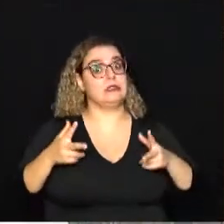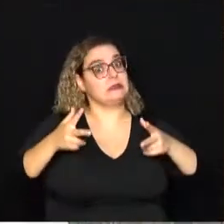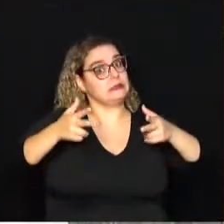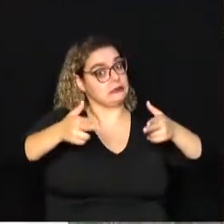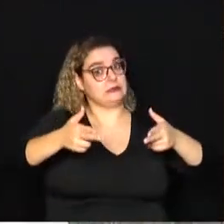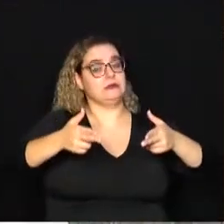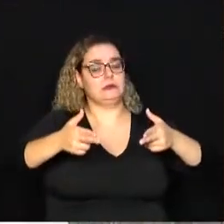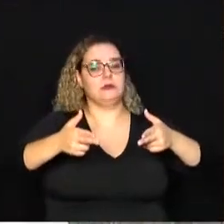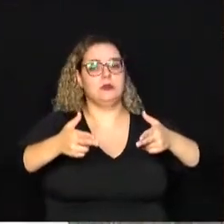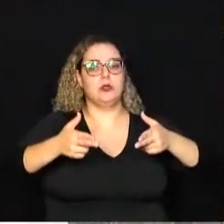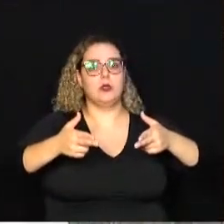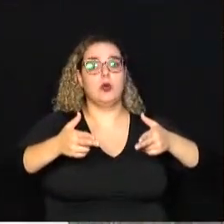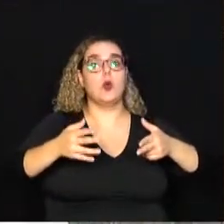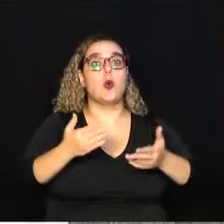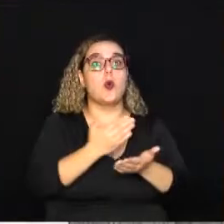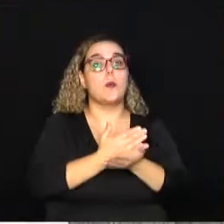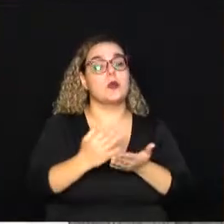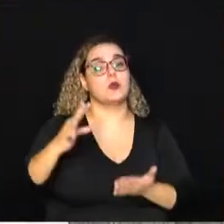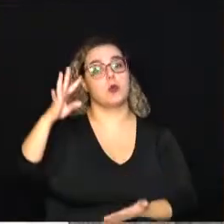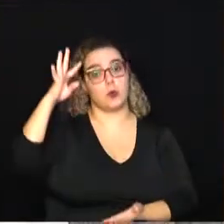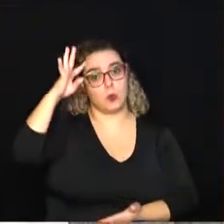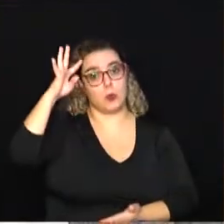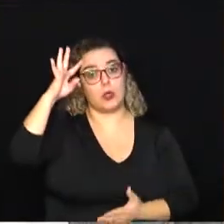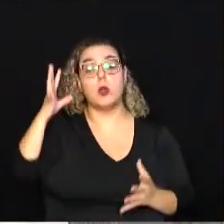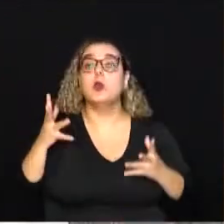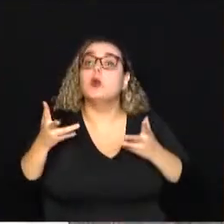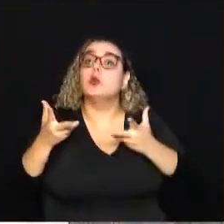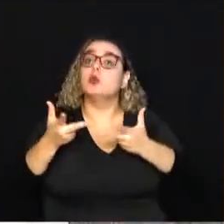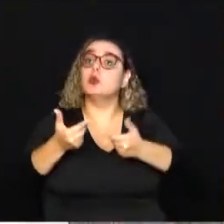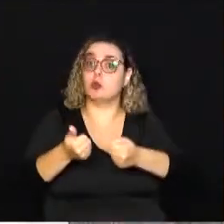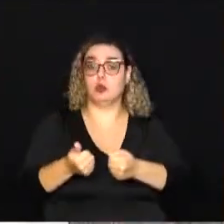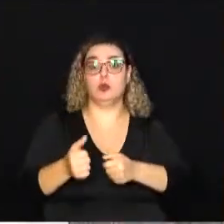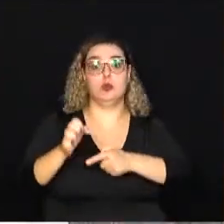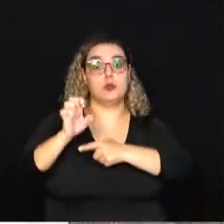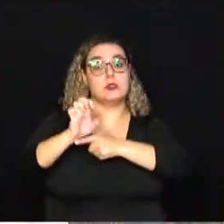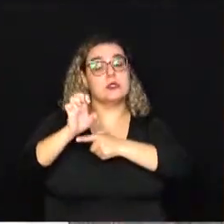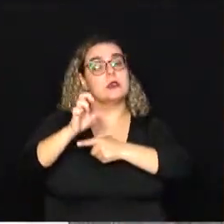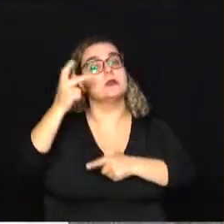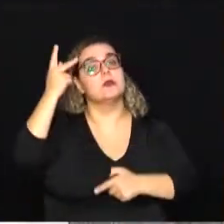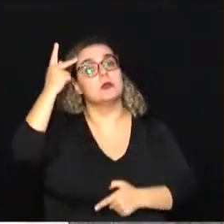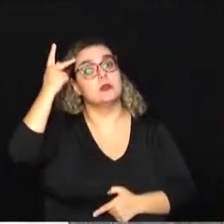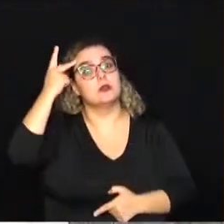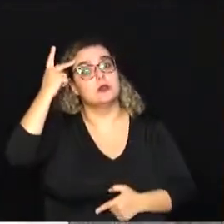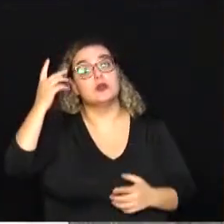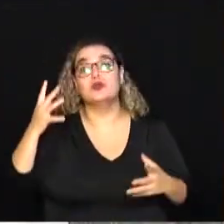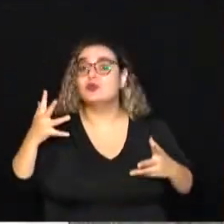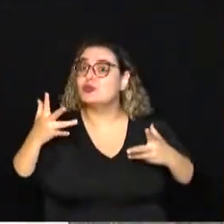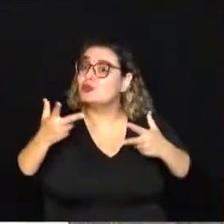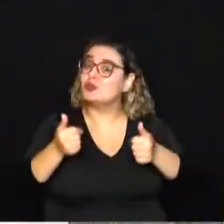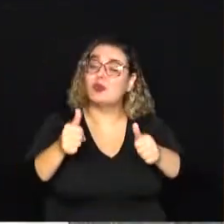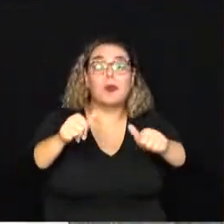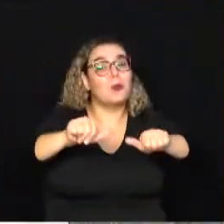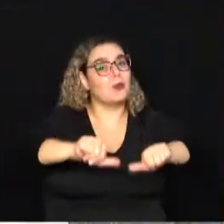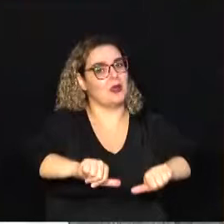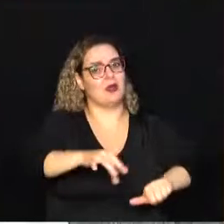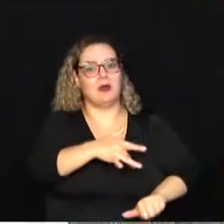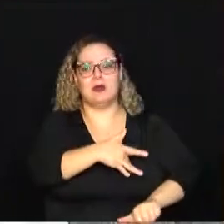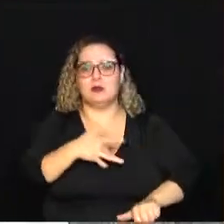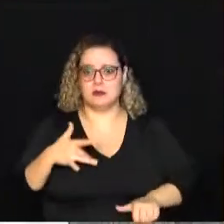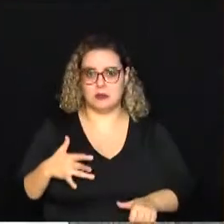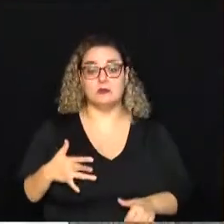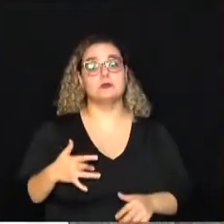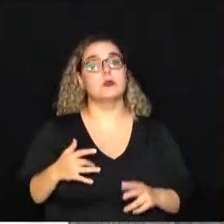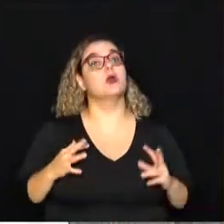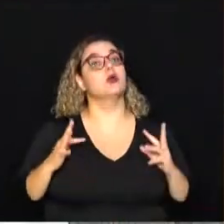em vigência desde quarta-feira. Todo o estado de São Paulo também está em estado de calamidade pública. Então, respeitando